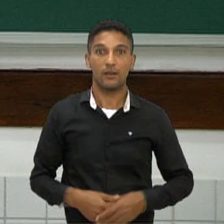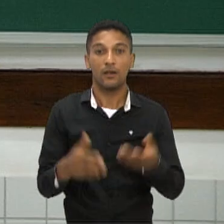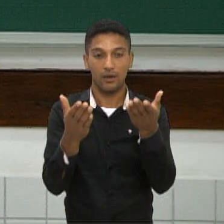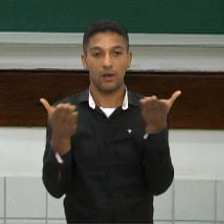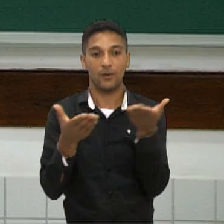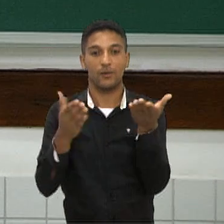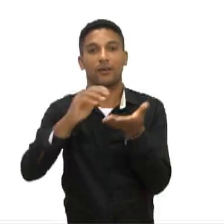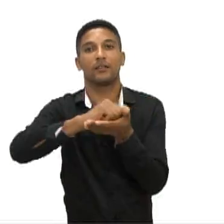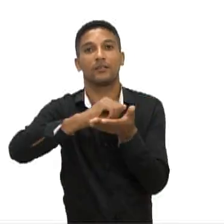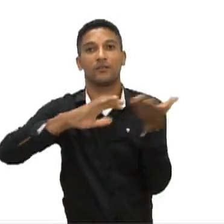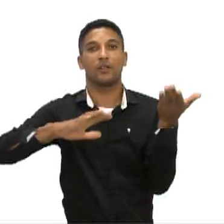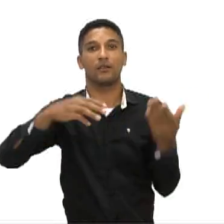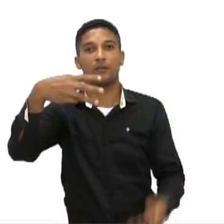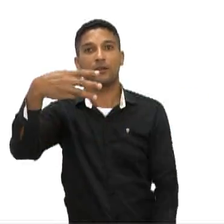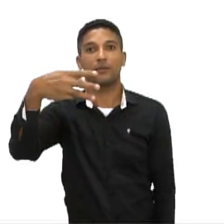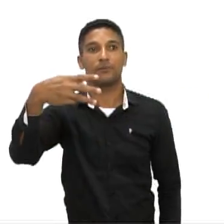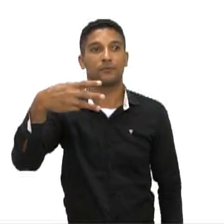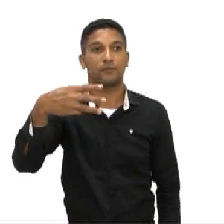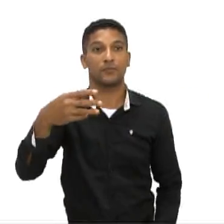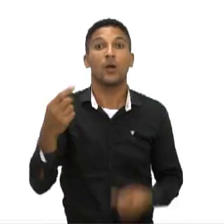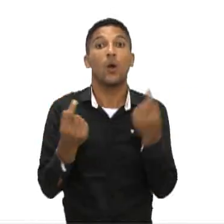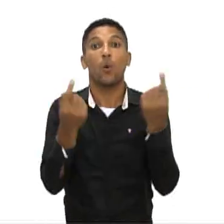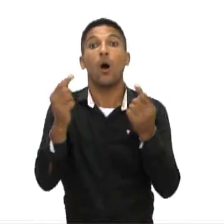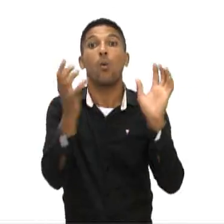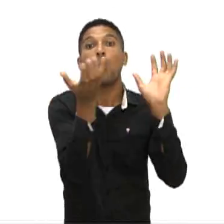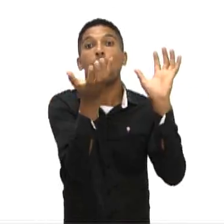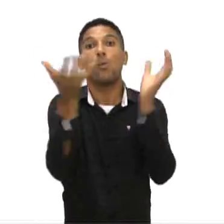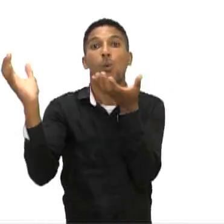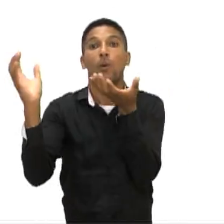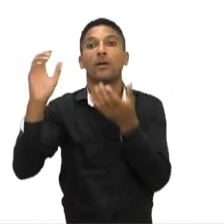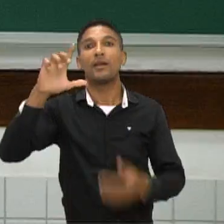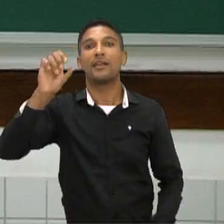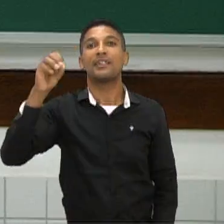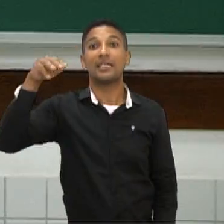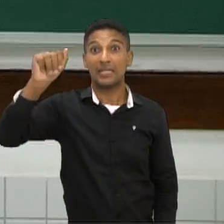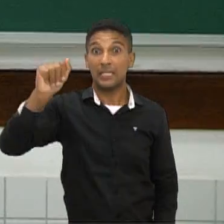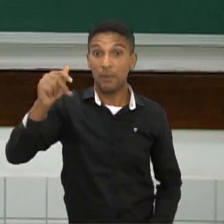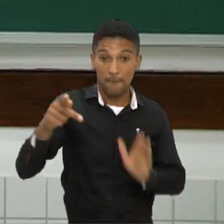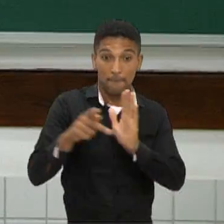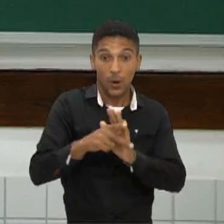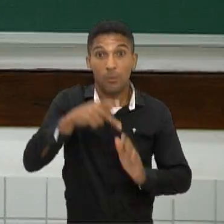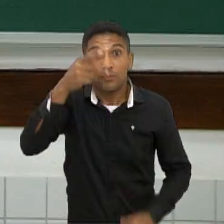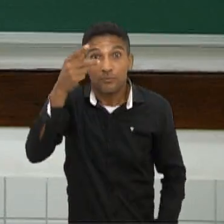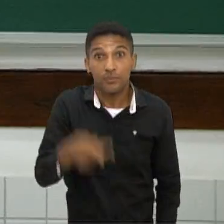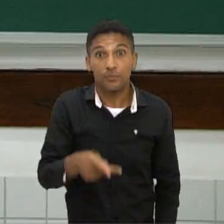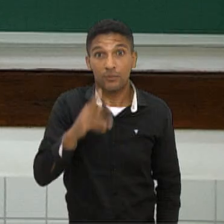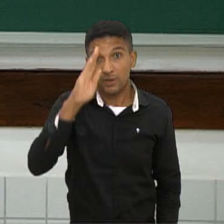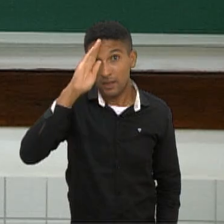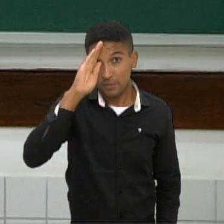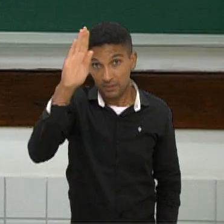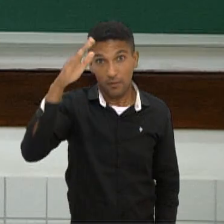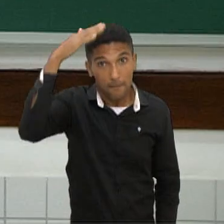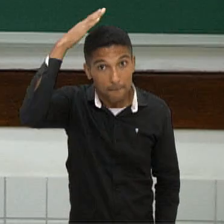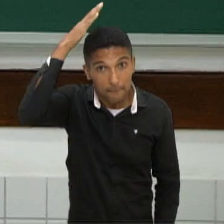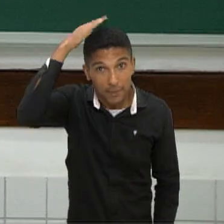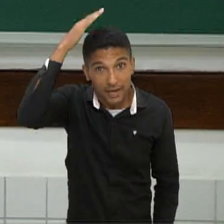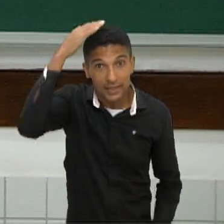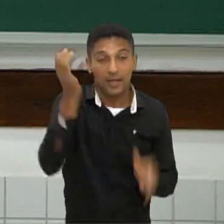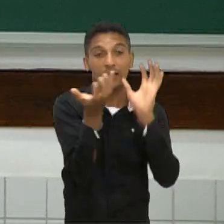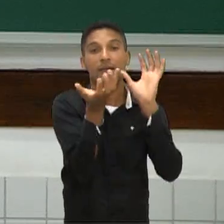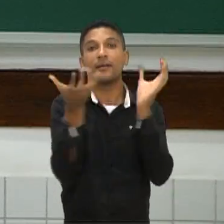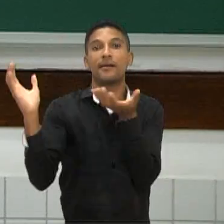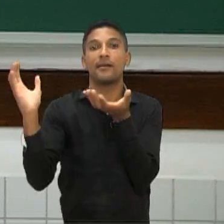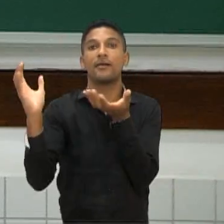de vocês. Qual o clima predominante no estado do Paraná? Qual é o principal clima do estado do